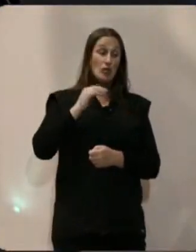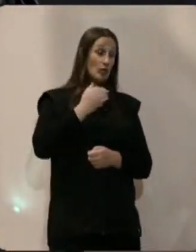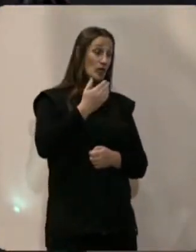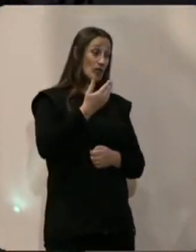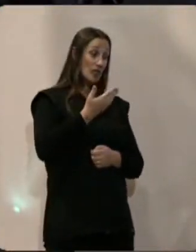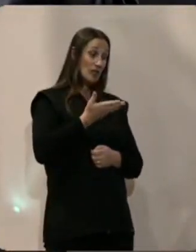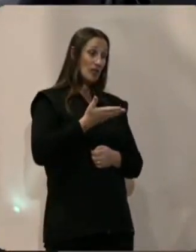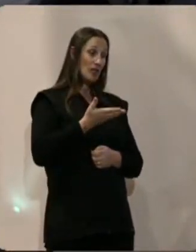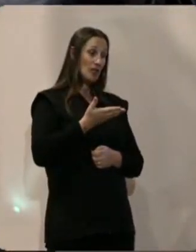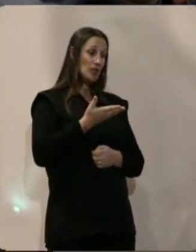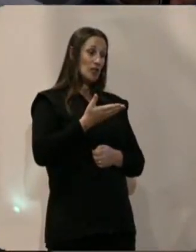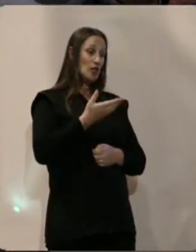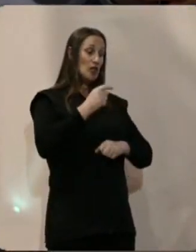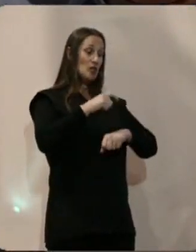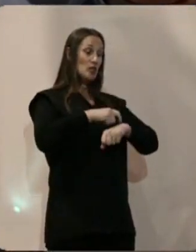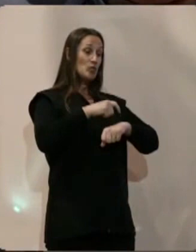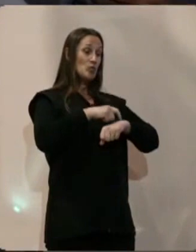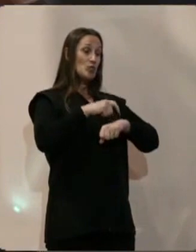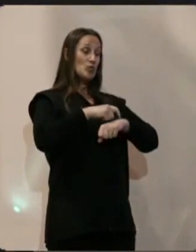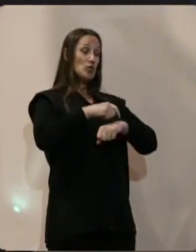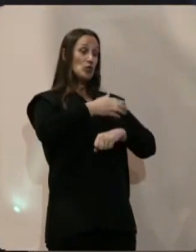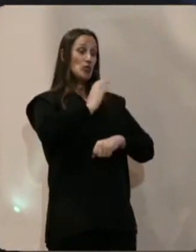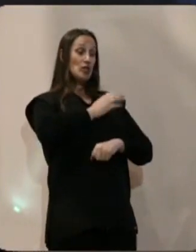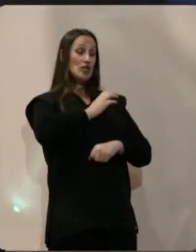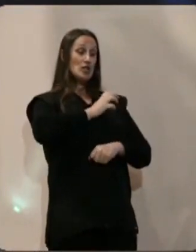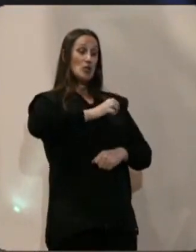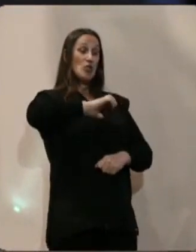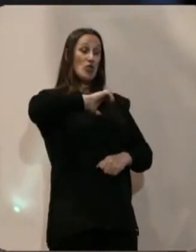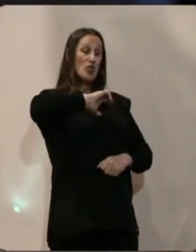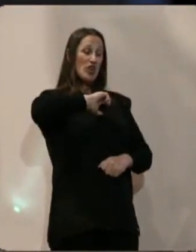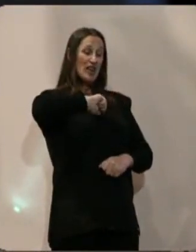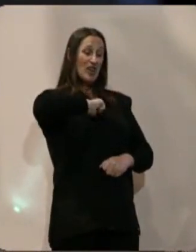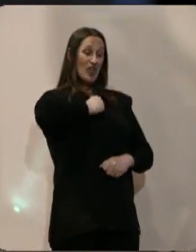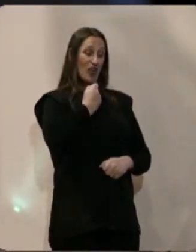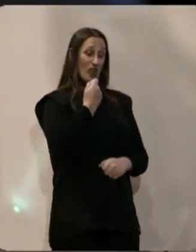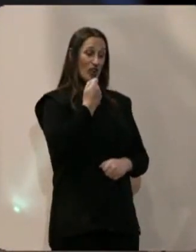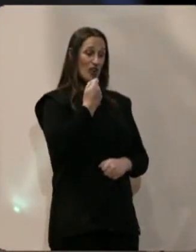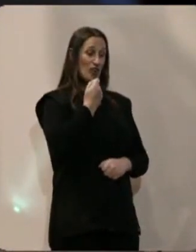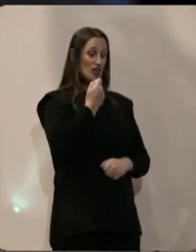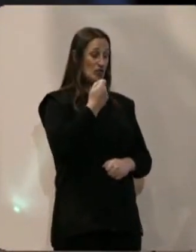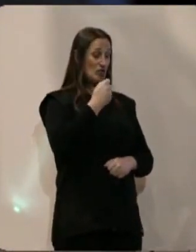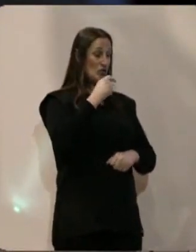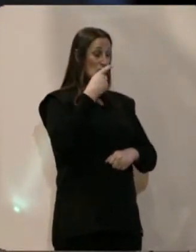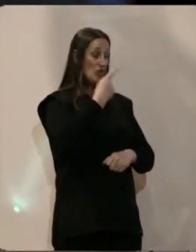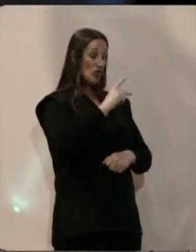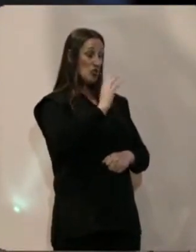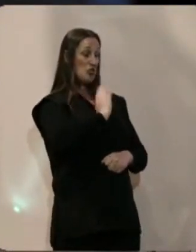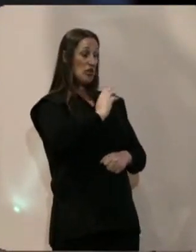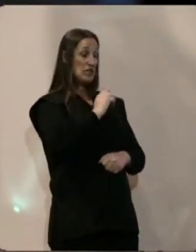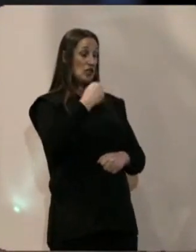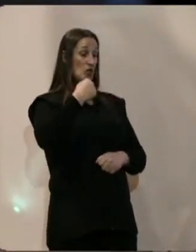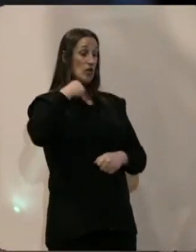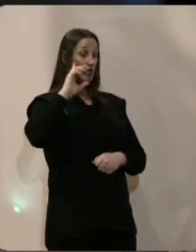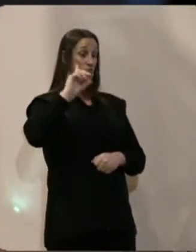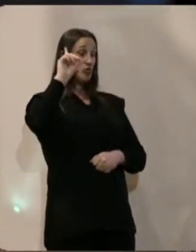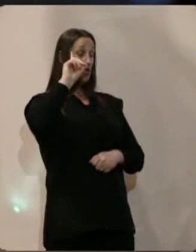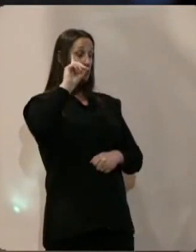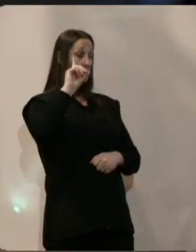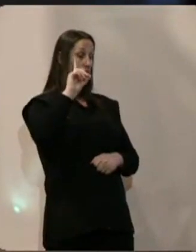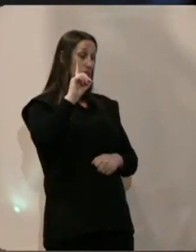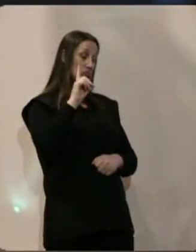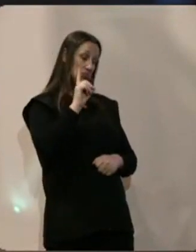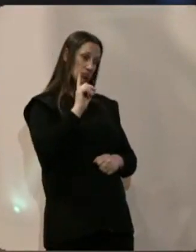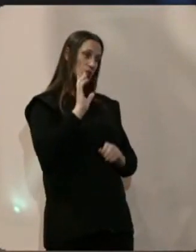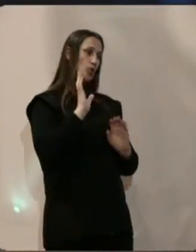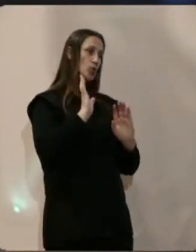de ira, de ódio, de raiva no teu coração, quem vai pesar a mão sobre você sou eu. Converte o